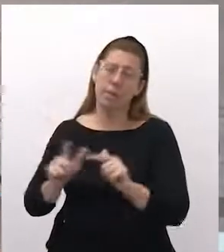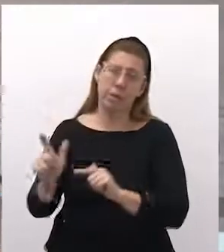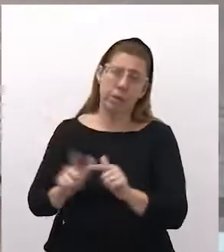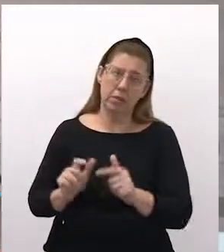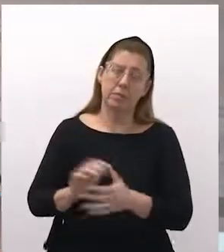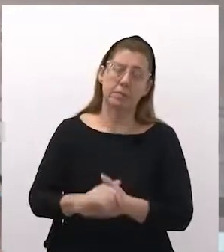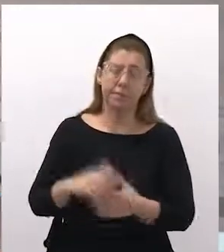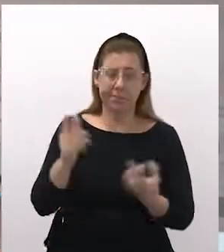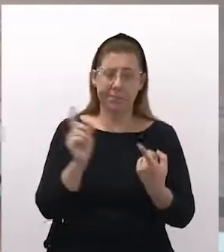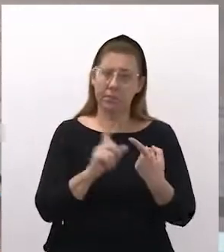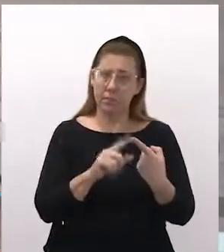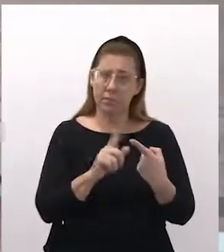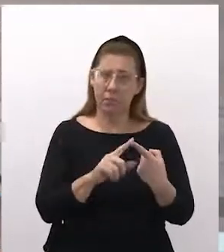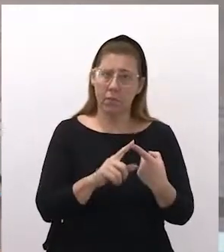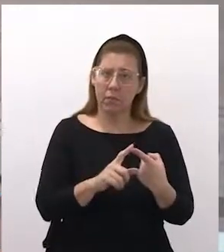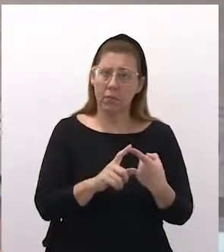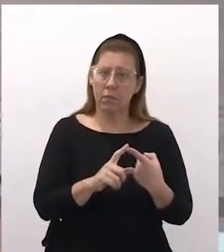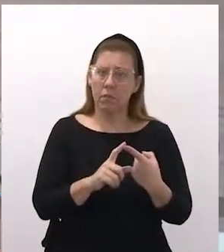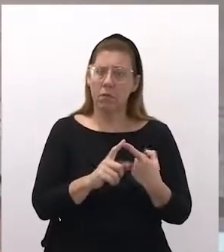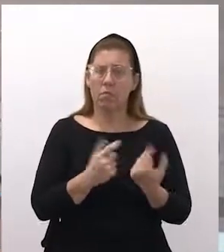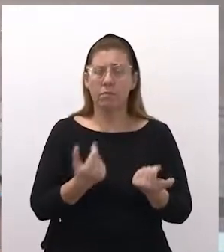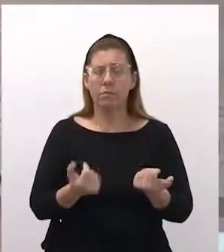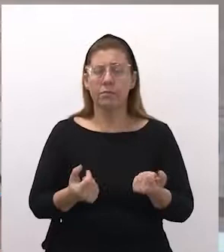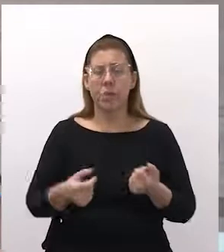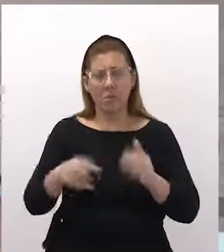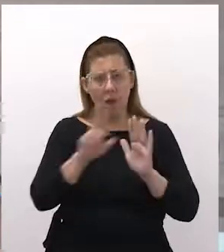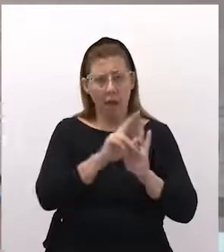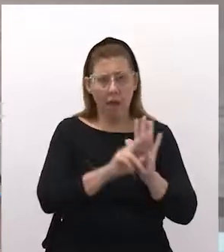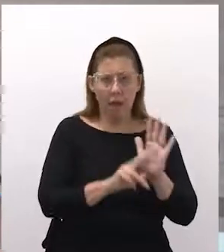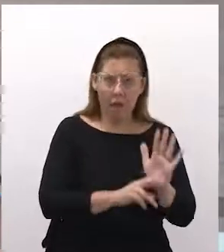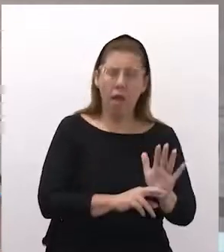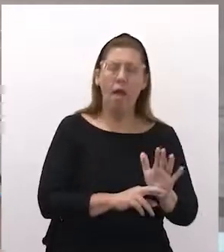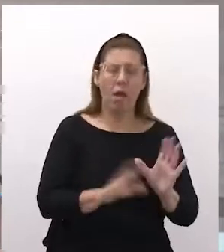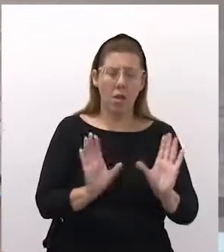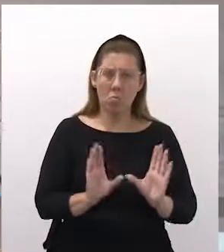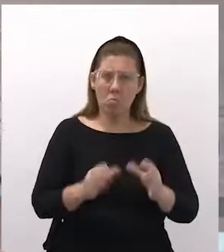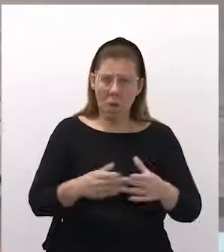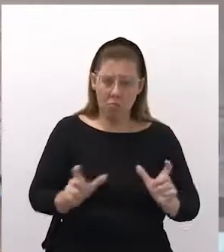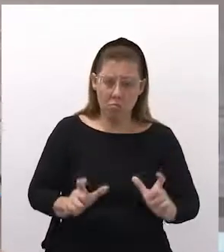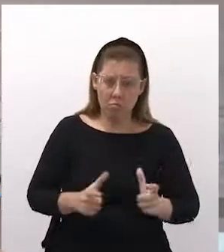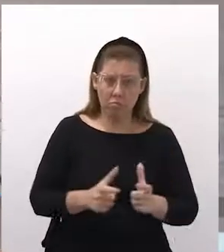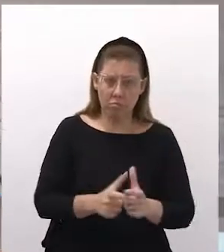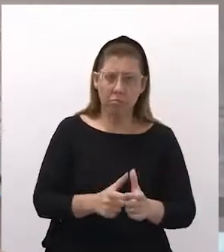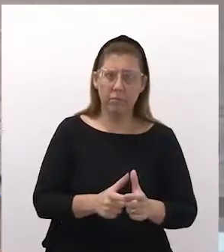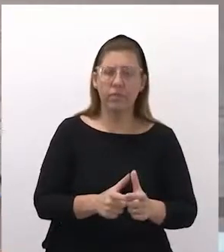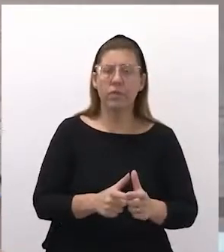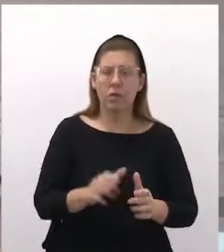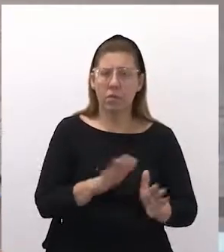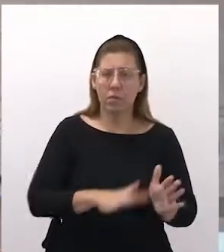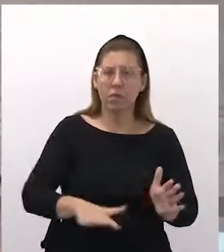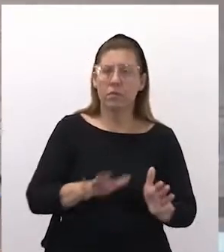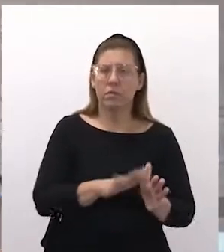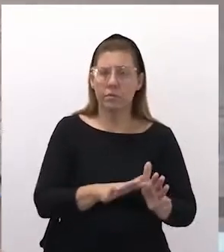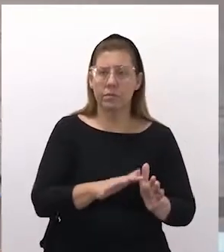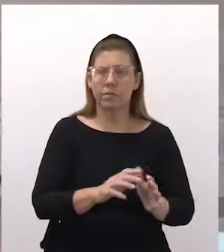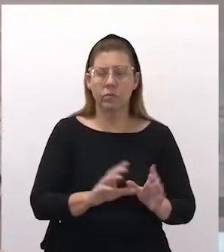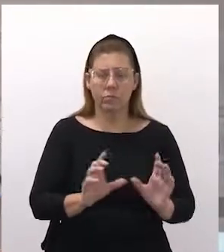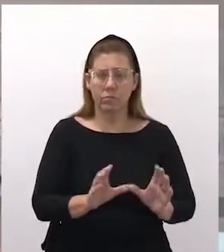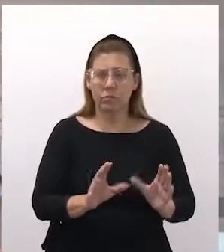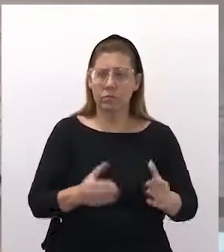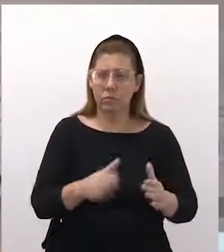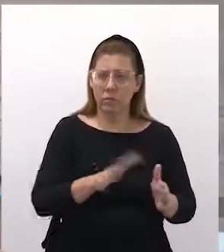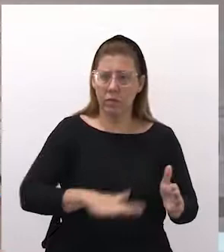né? O primeiro é isso. Porque, como regra, essa pequena propriedade hoje, ela está inserida numa cadeia